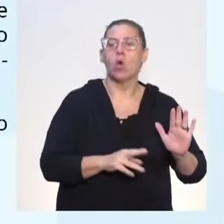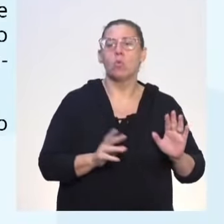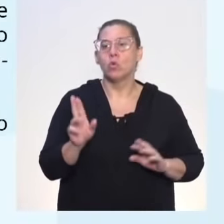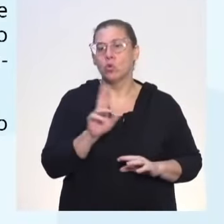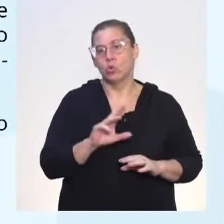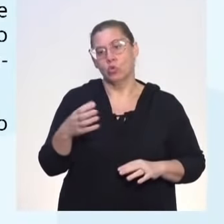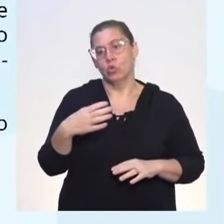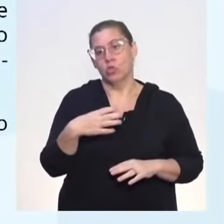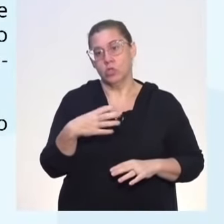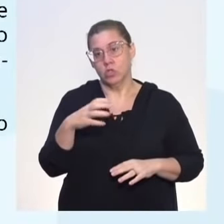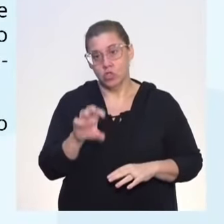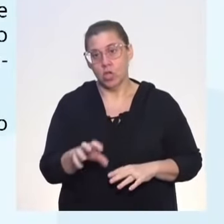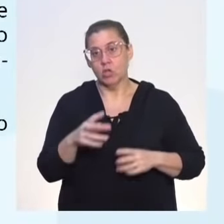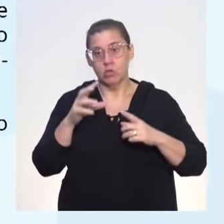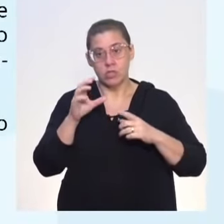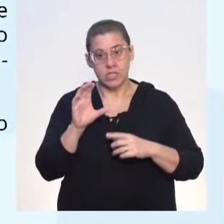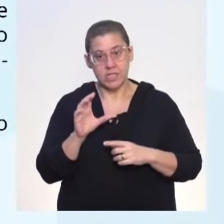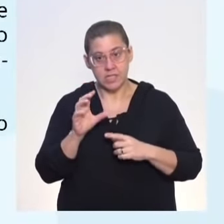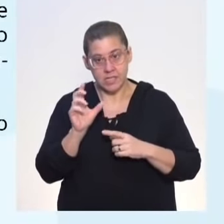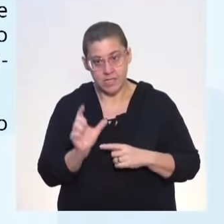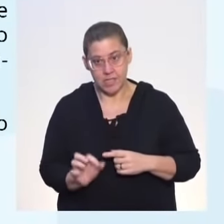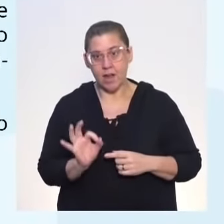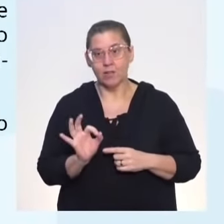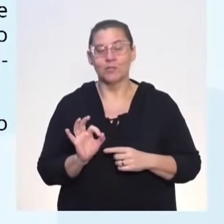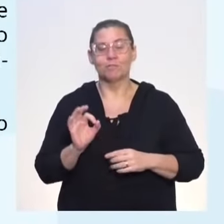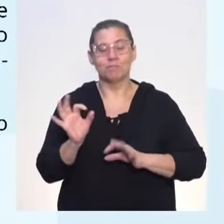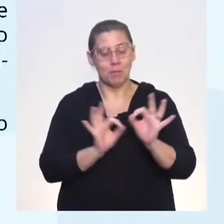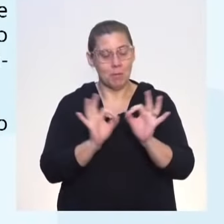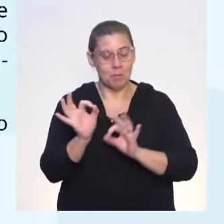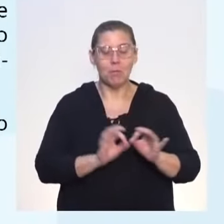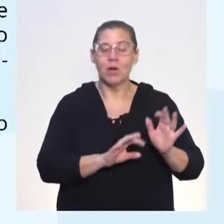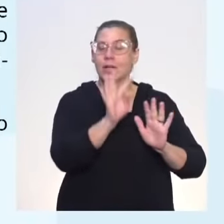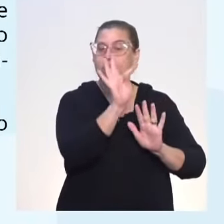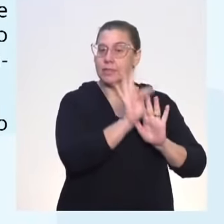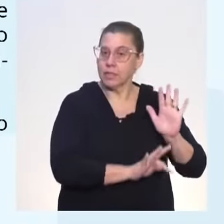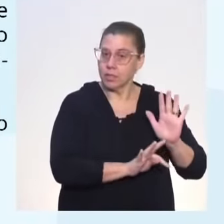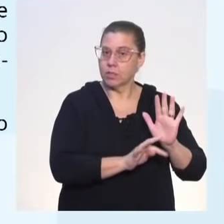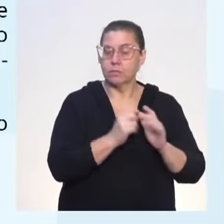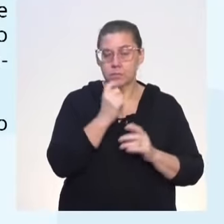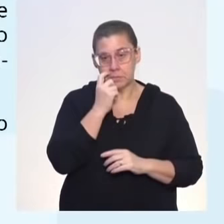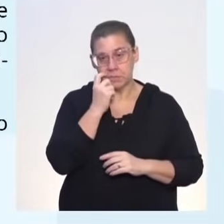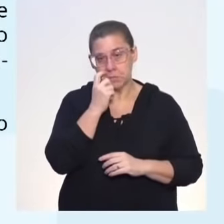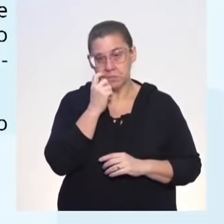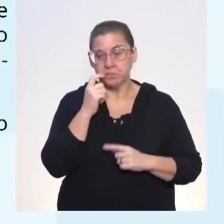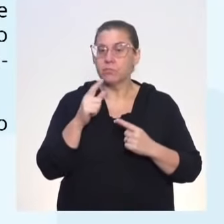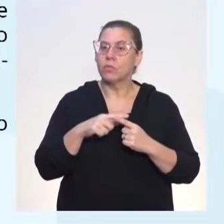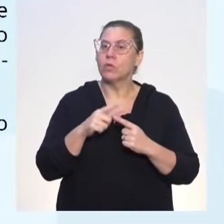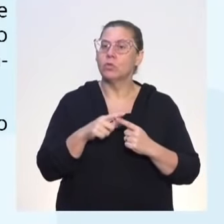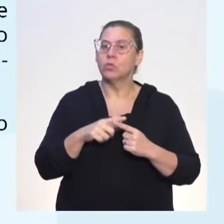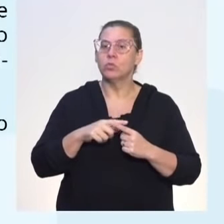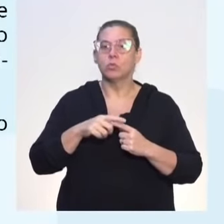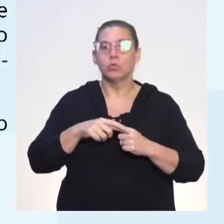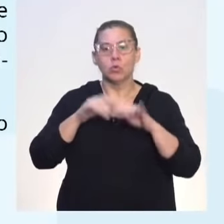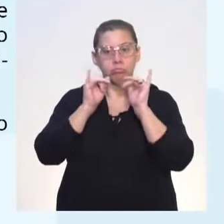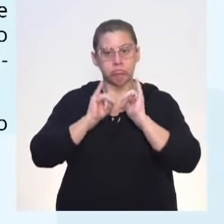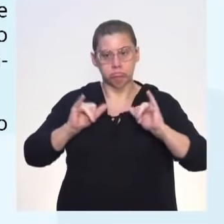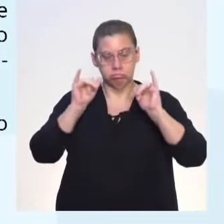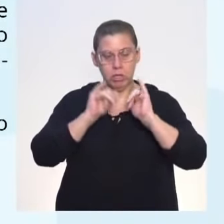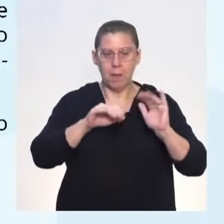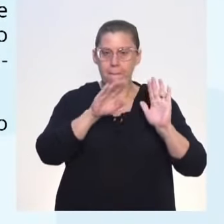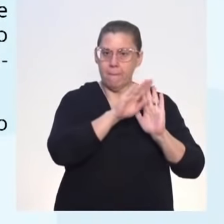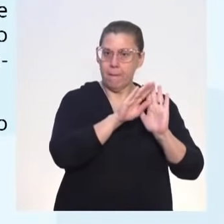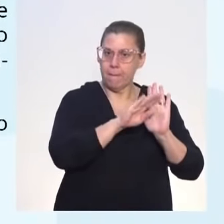de ferramentas de edição. Produzir textos literários do gênero narrativo, seguindo as etapas